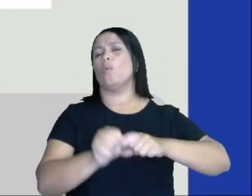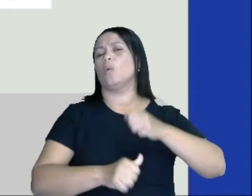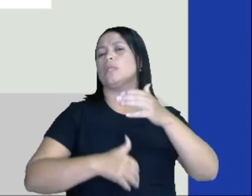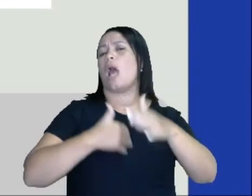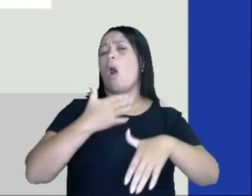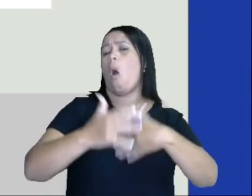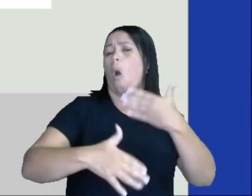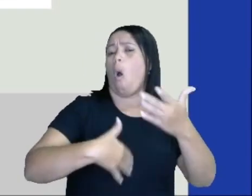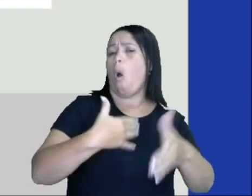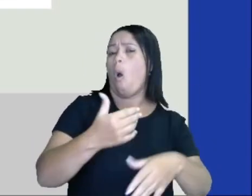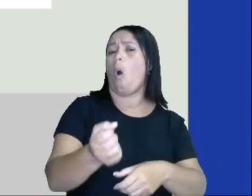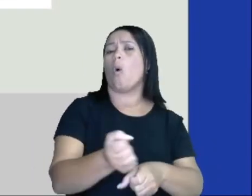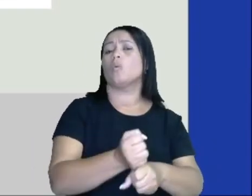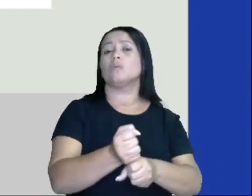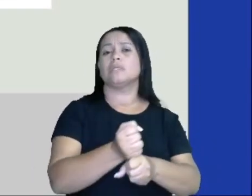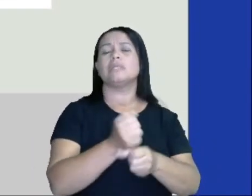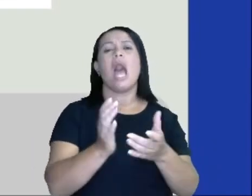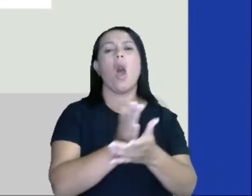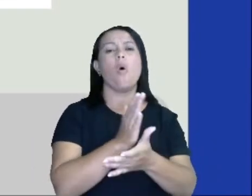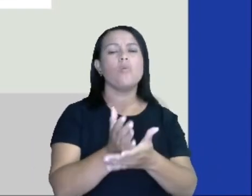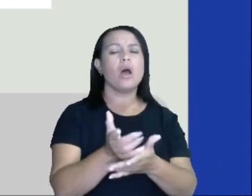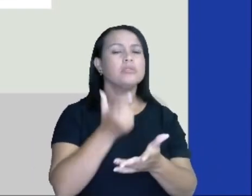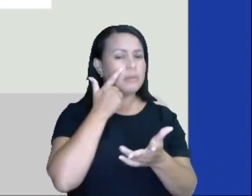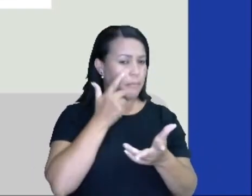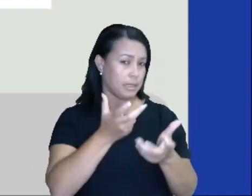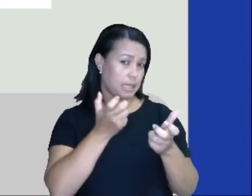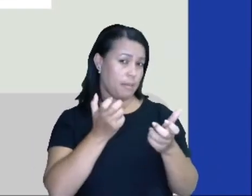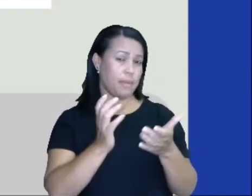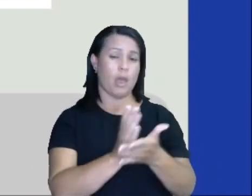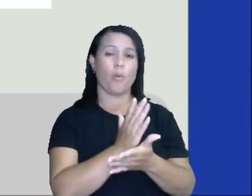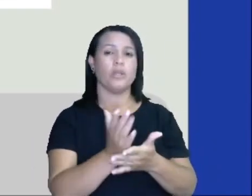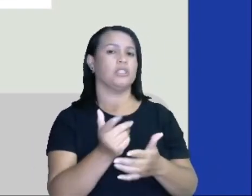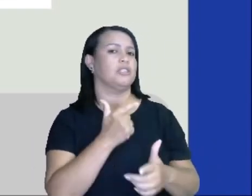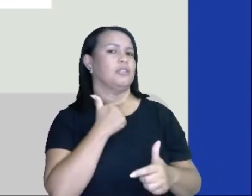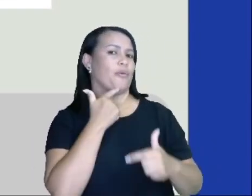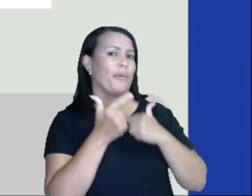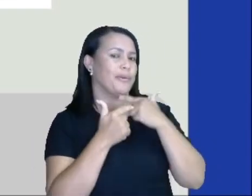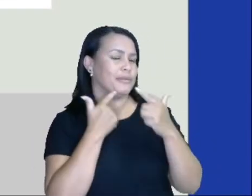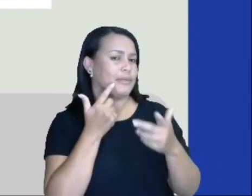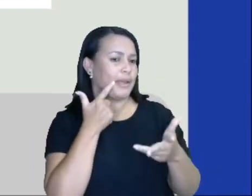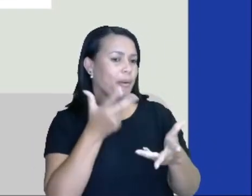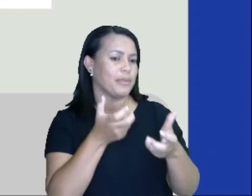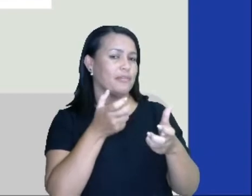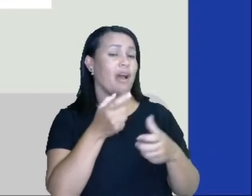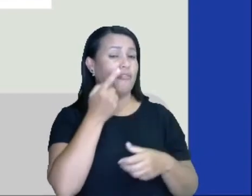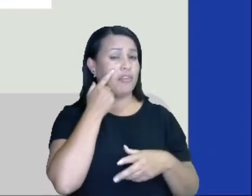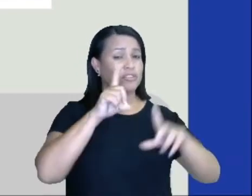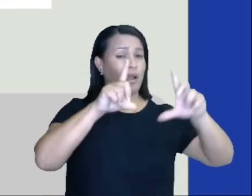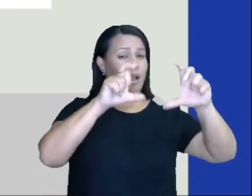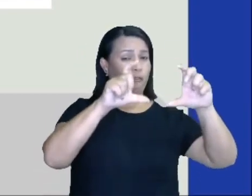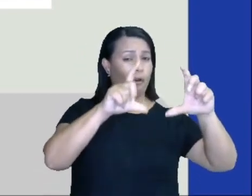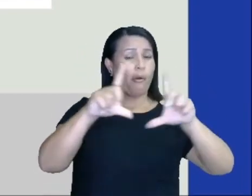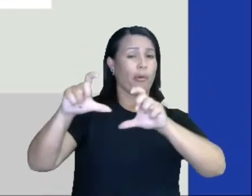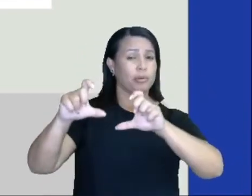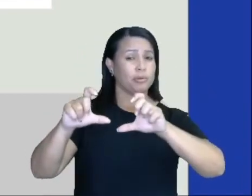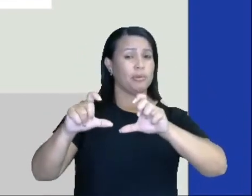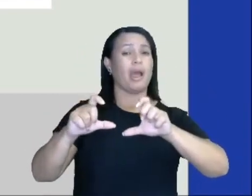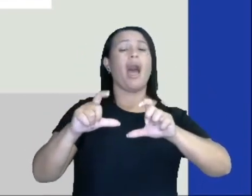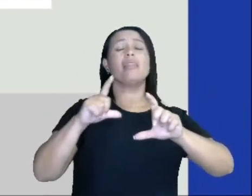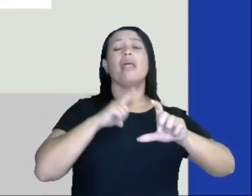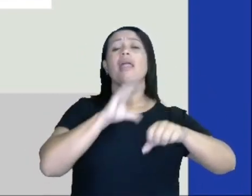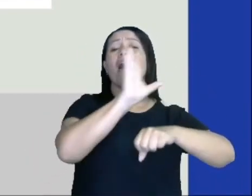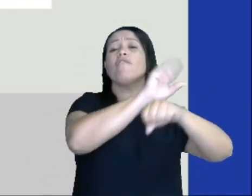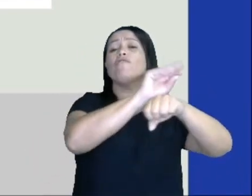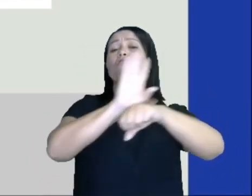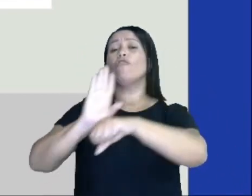Algumas mudanças a gente consegue acompanhar, outras a gente não consegue acompanhar. Nessa foto aqui, a gente pode perceber que a cidade